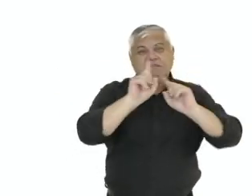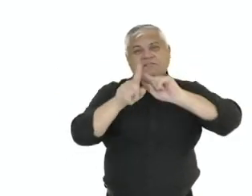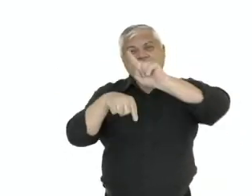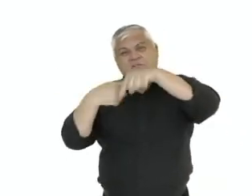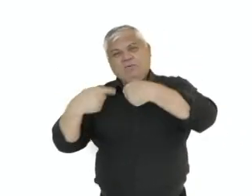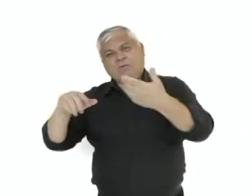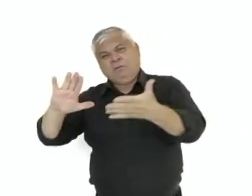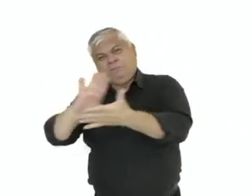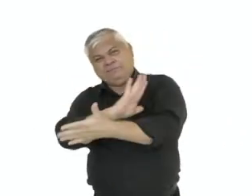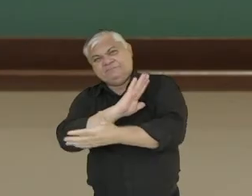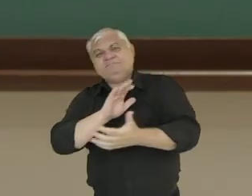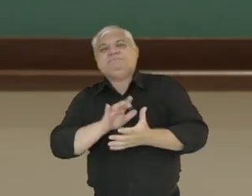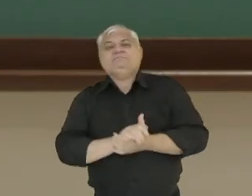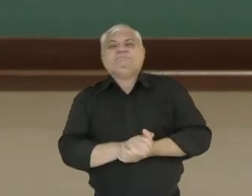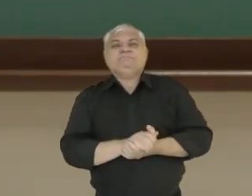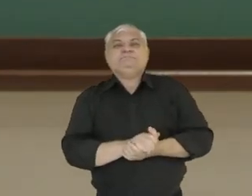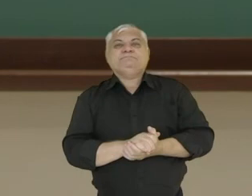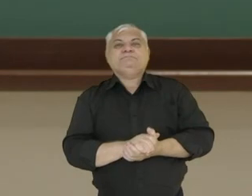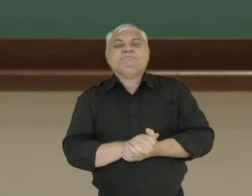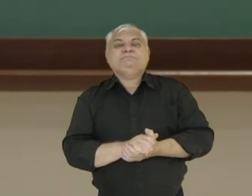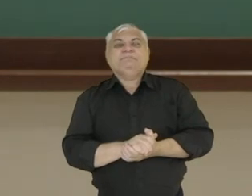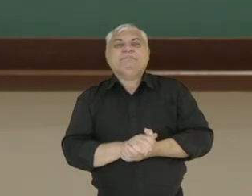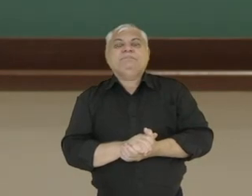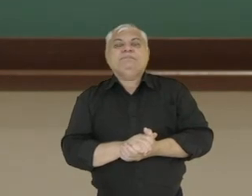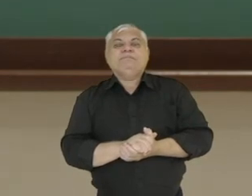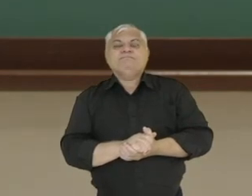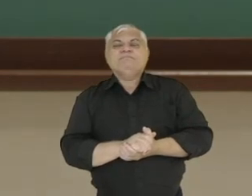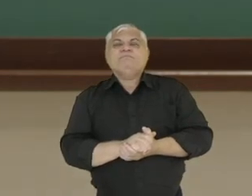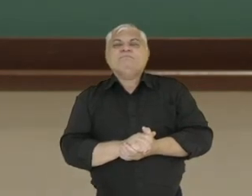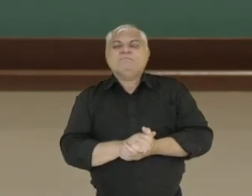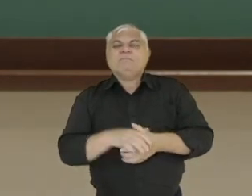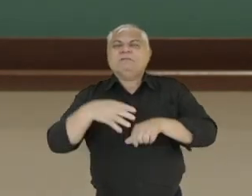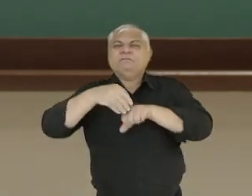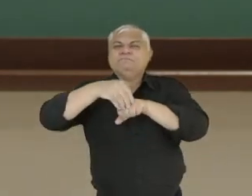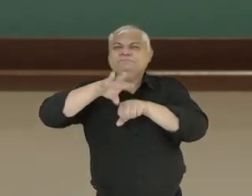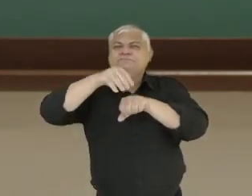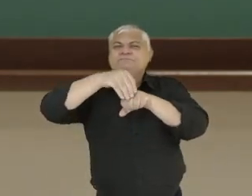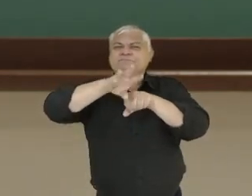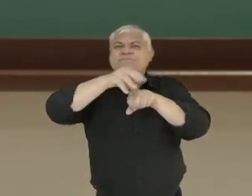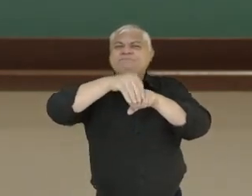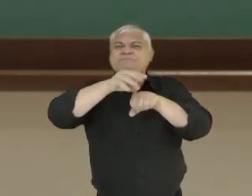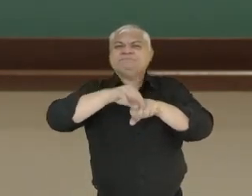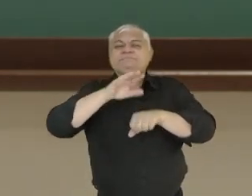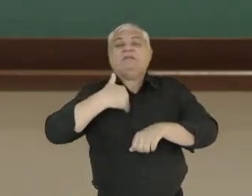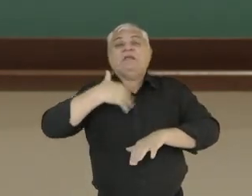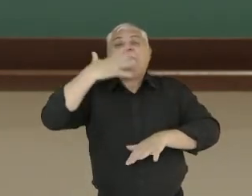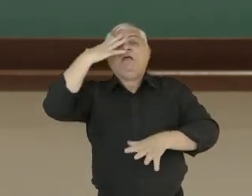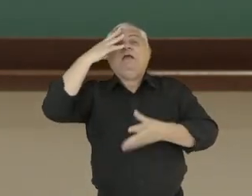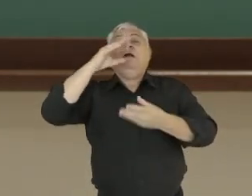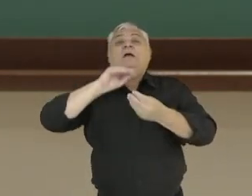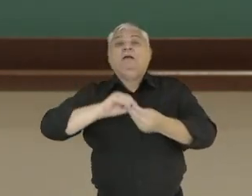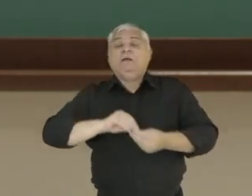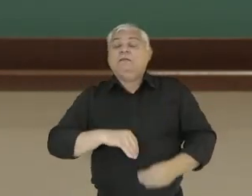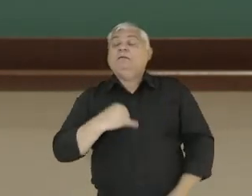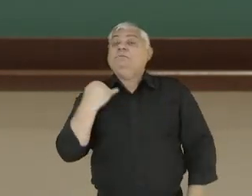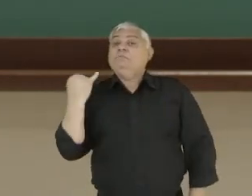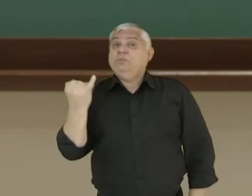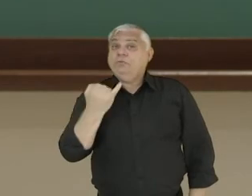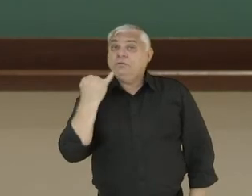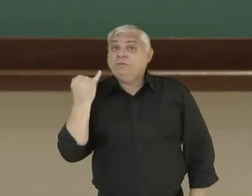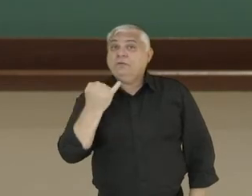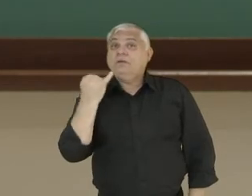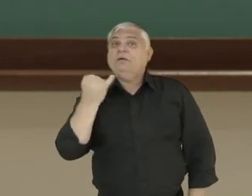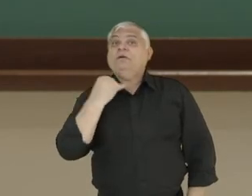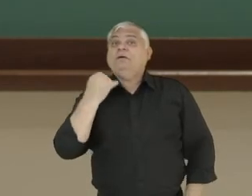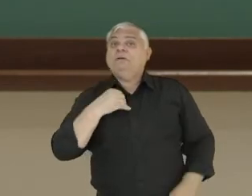do depois. E a partir de todas essas informações, a gente já consegue ter noção do quão importante é o